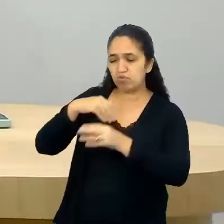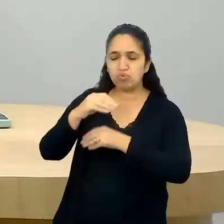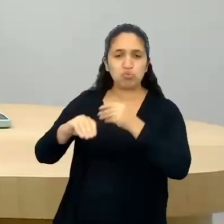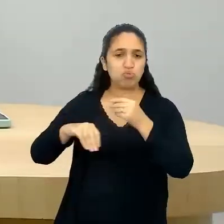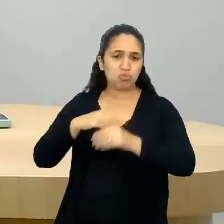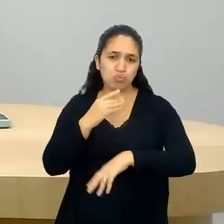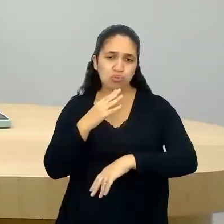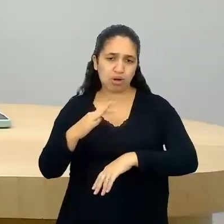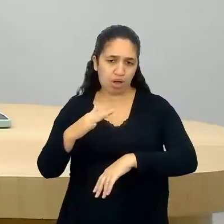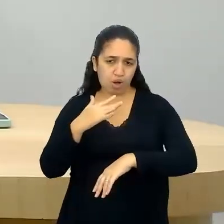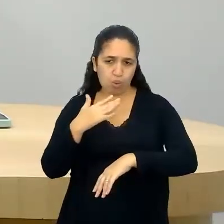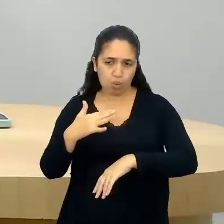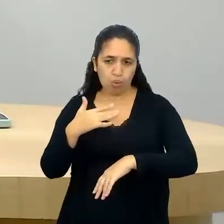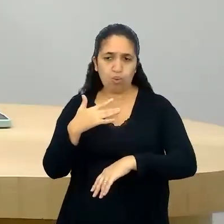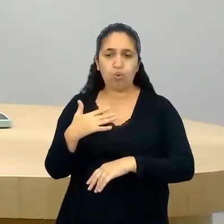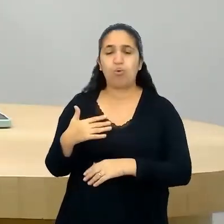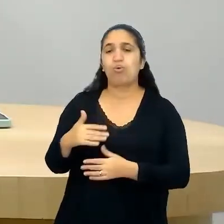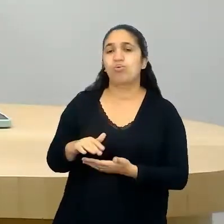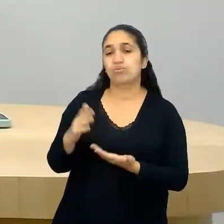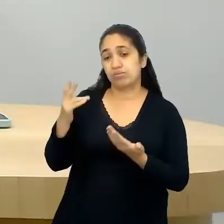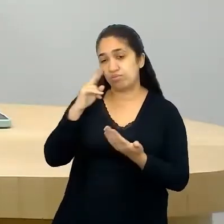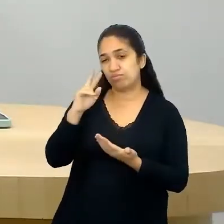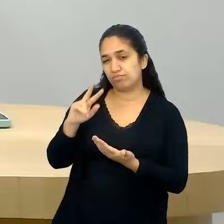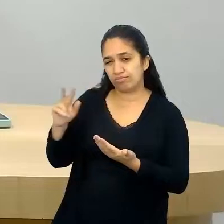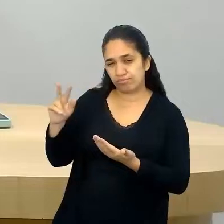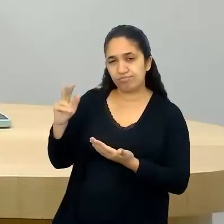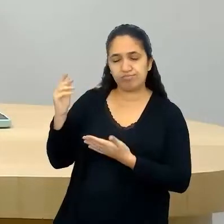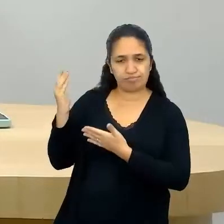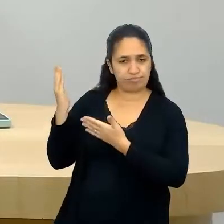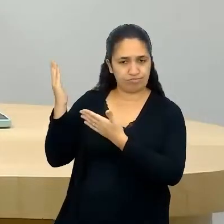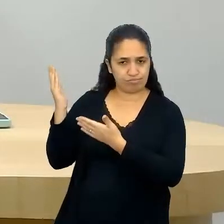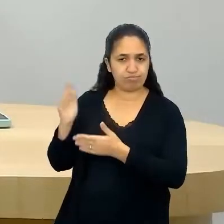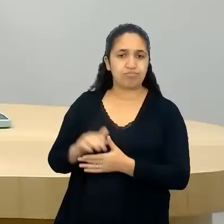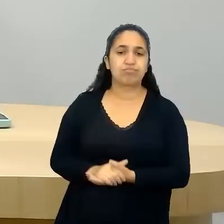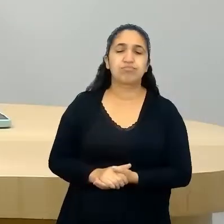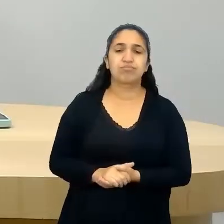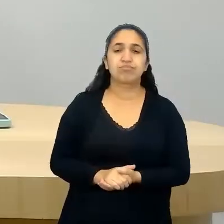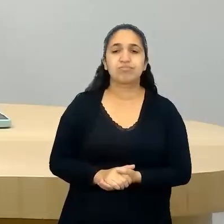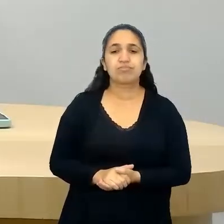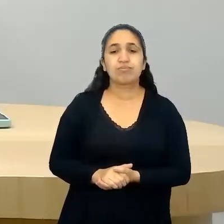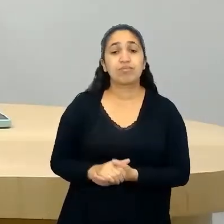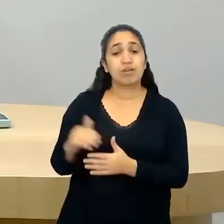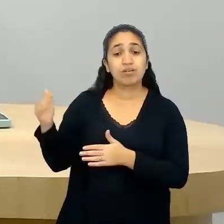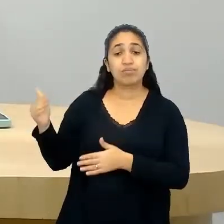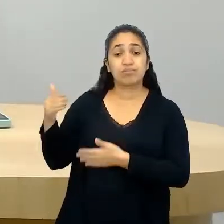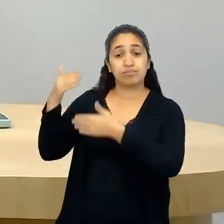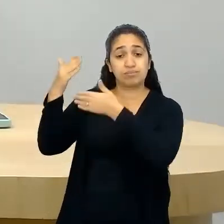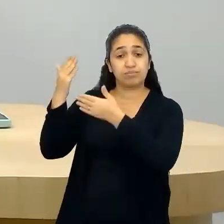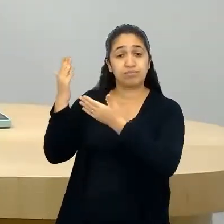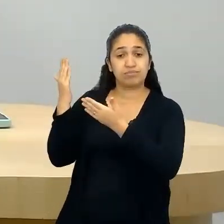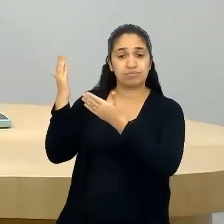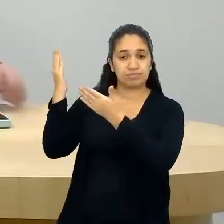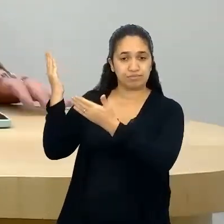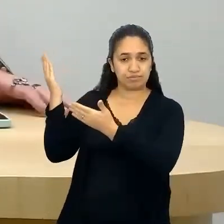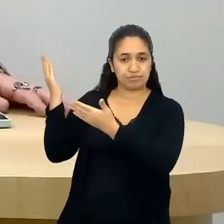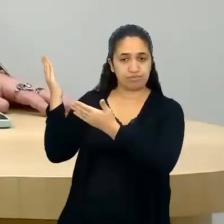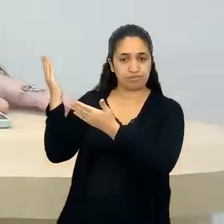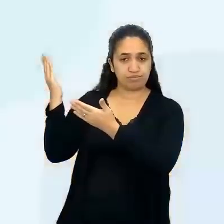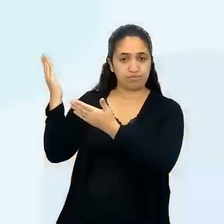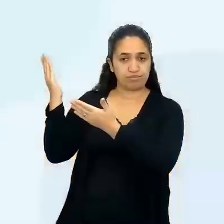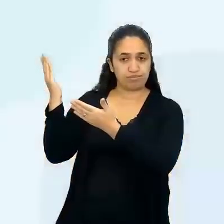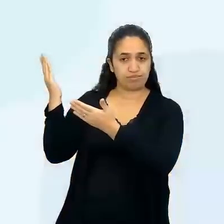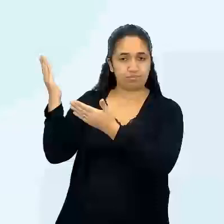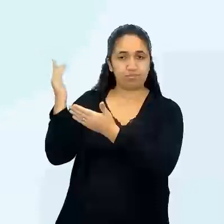aí nesse perfil do horizonte que a gente viu aí no horizonte B. Vamos lá para a próxima tela, que aí a gente vai ver